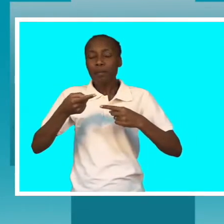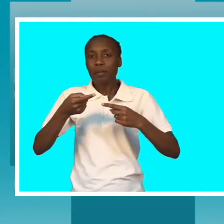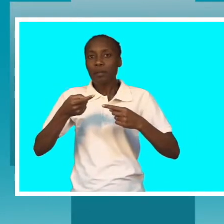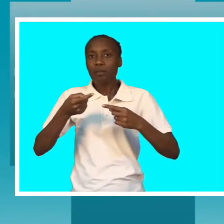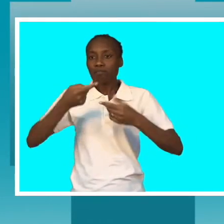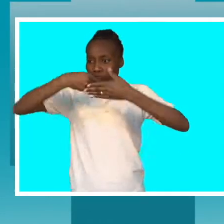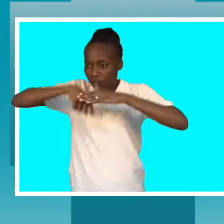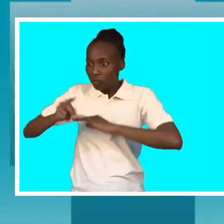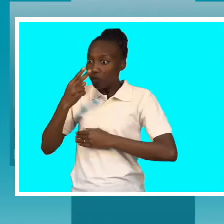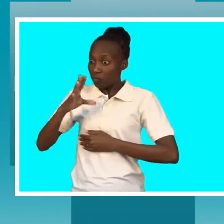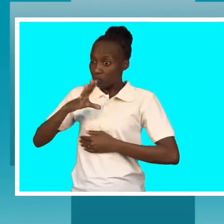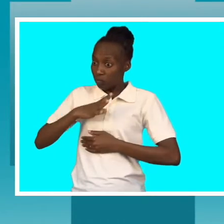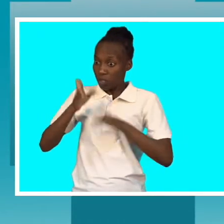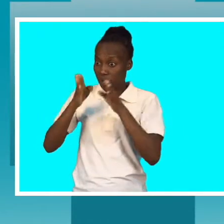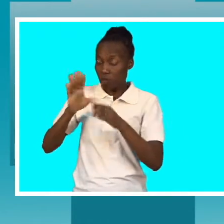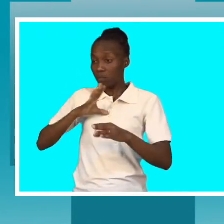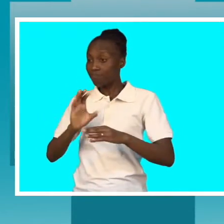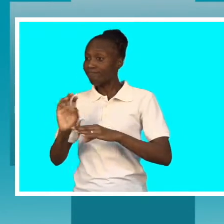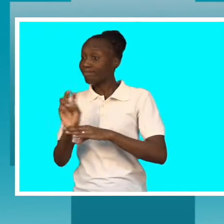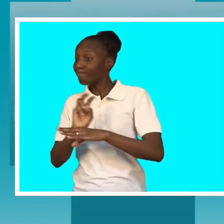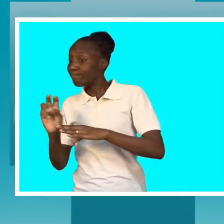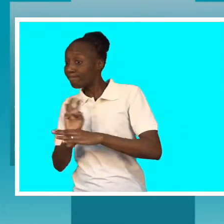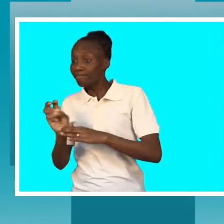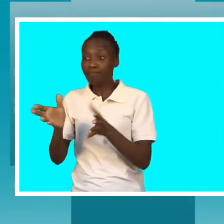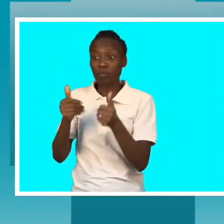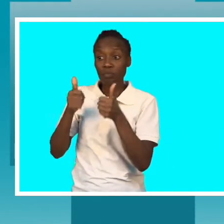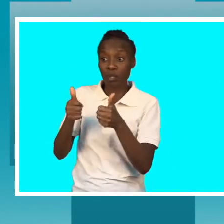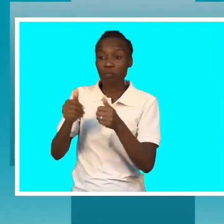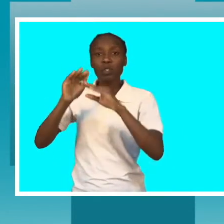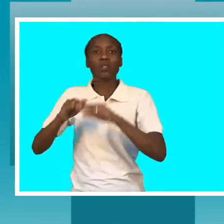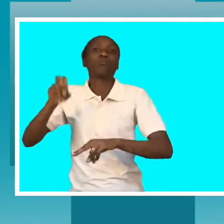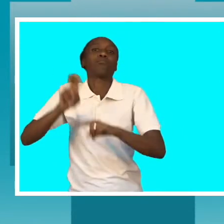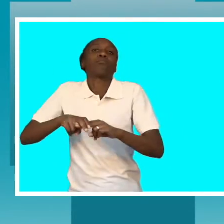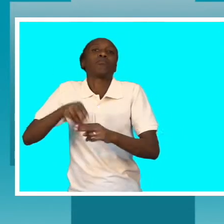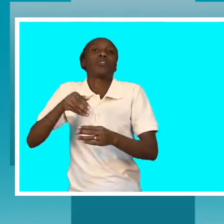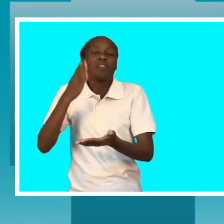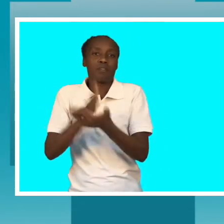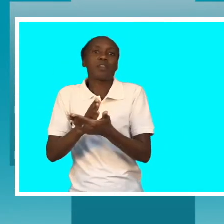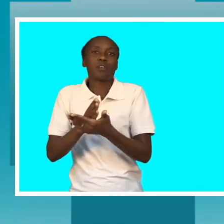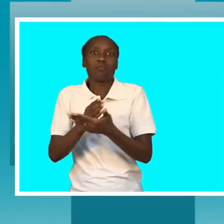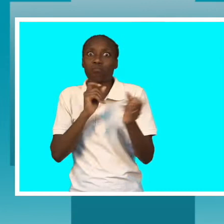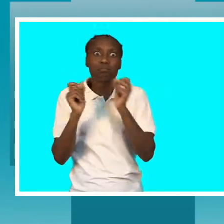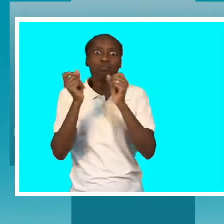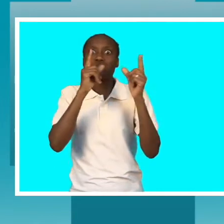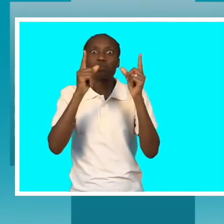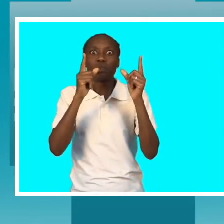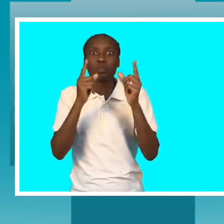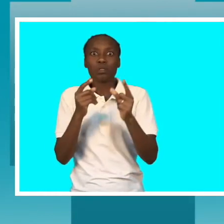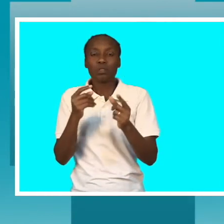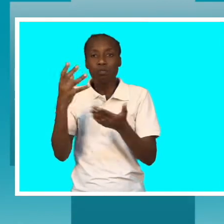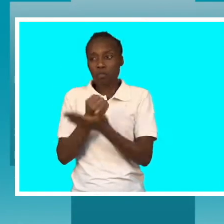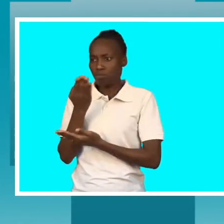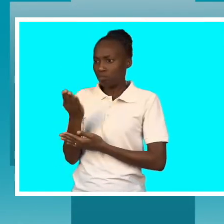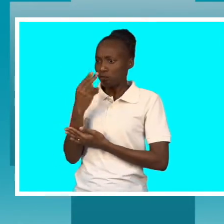dia seguinte, foram lá para ver que a pessoa estava conservada ou não. Encontraram a verdade, ela sentada lá. Ela